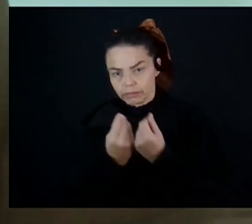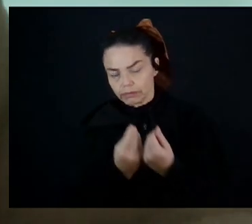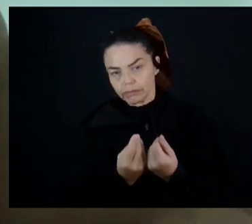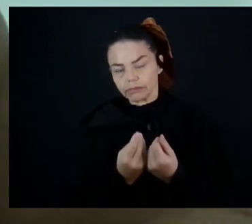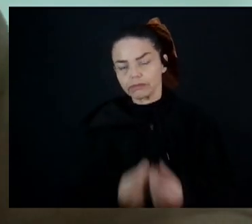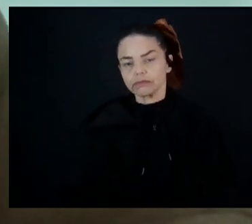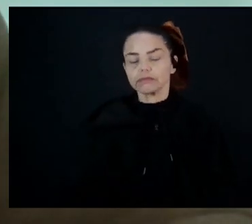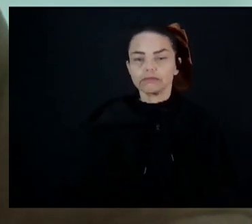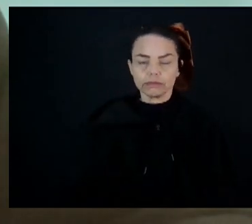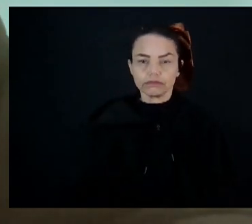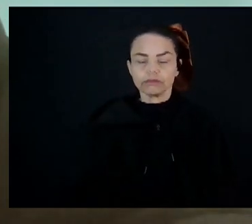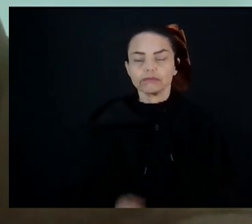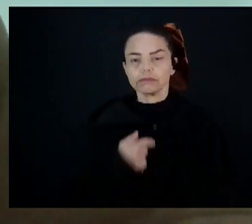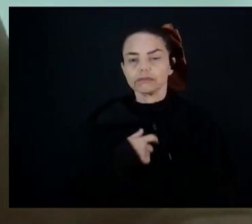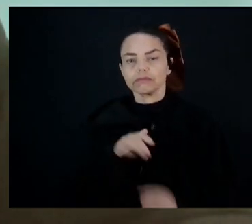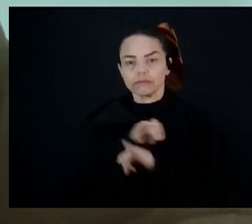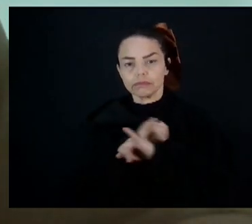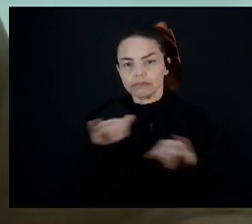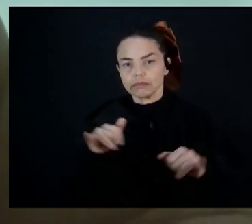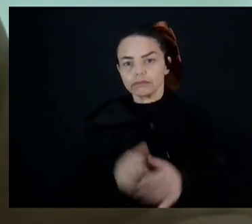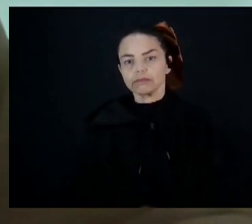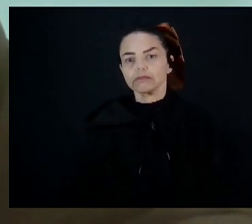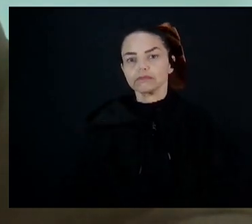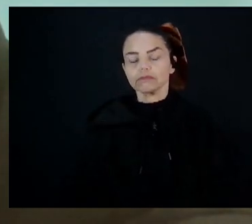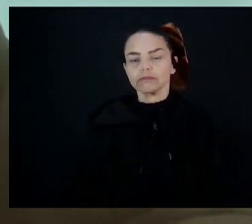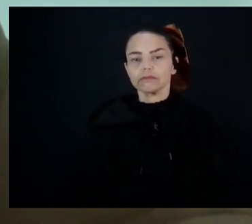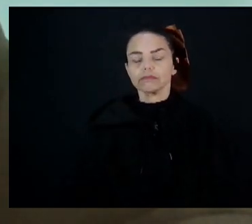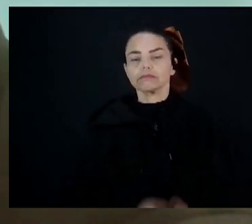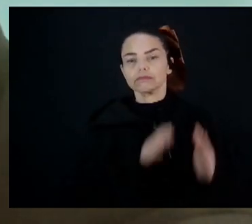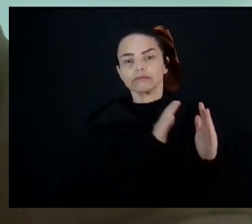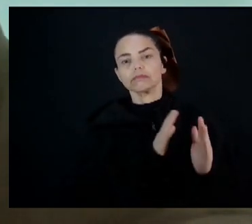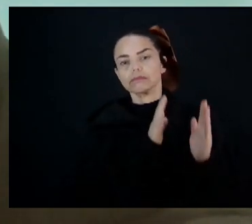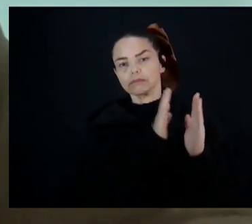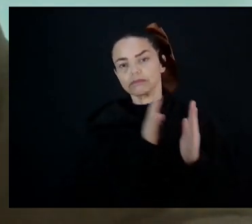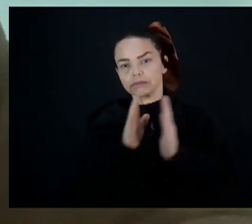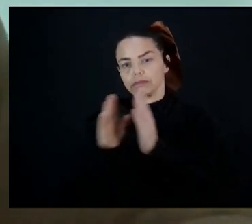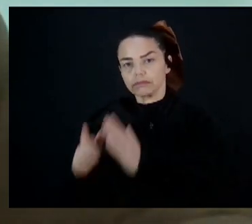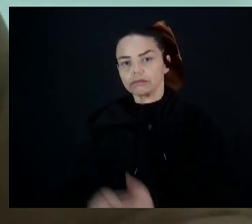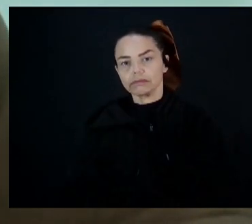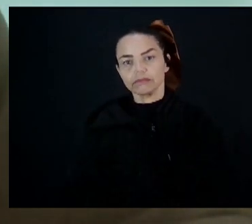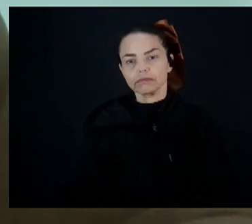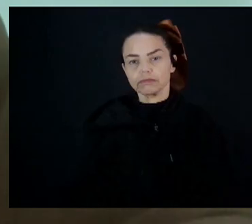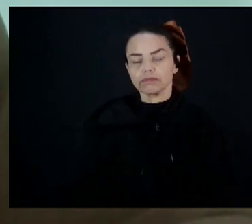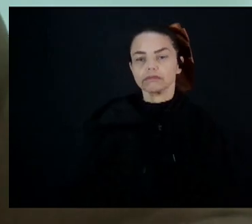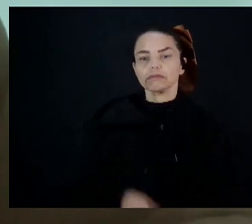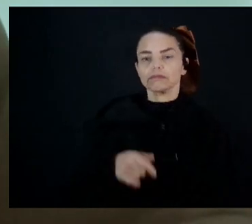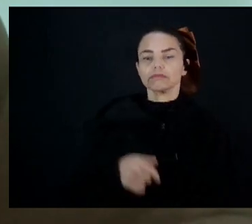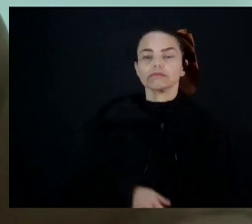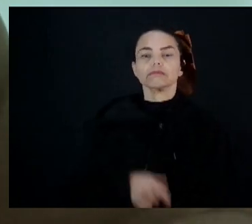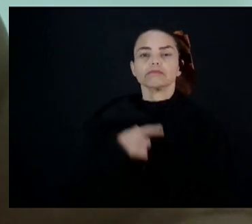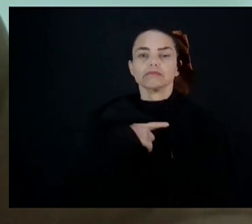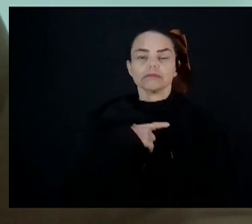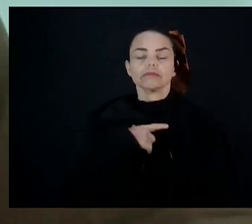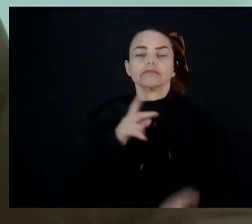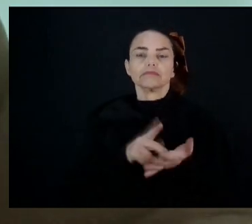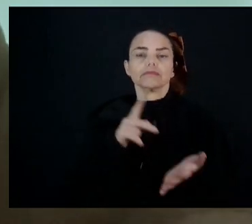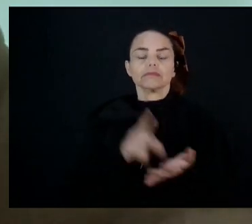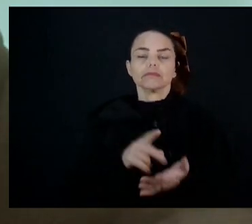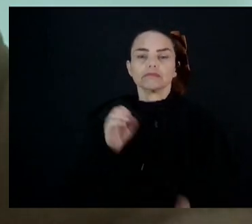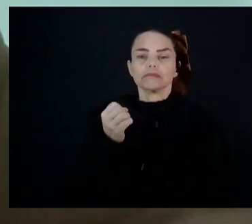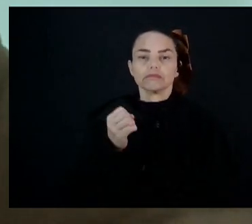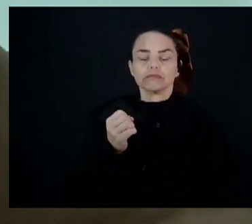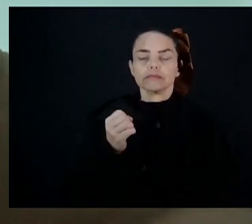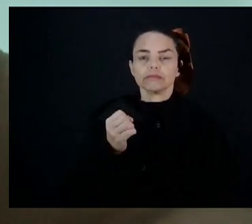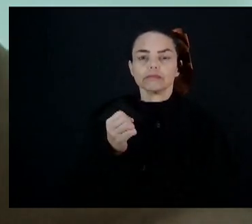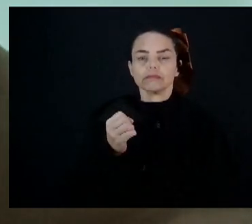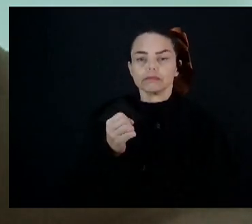há pouco tempo atrás os pilares aí que a gente chama de Life Essentials, que realmente o 8º item é o sono.